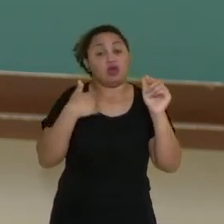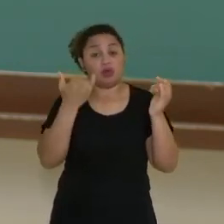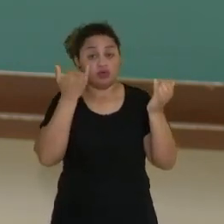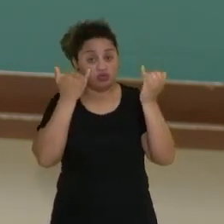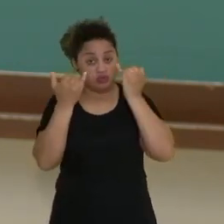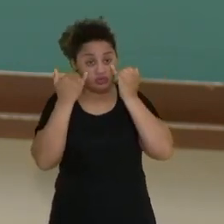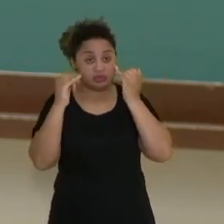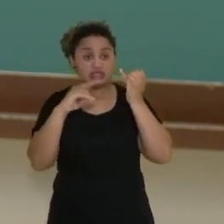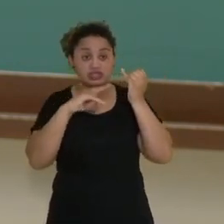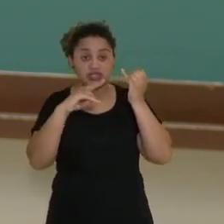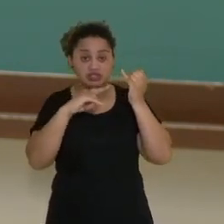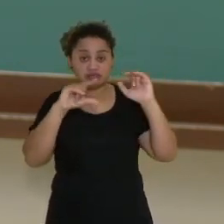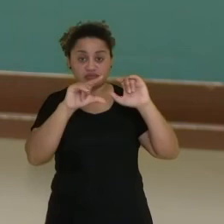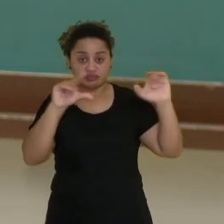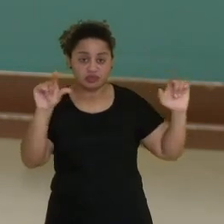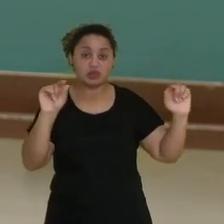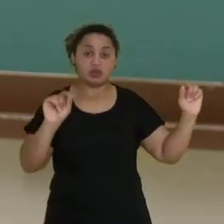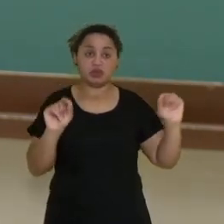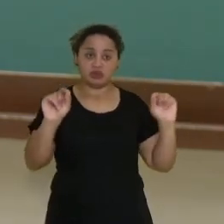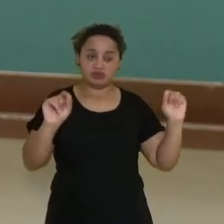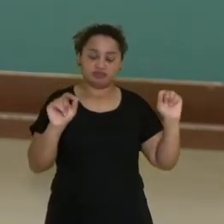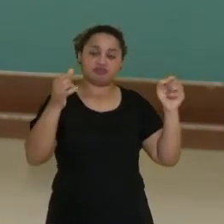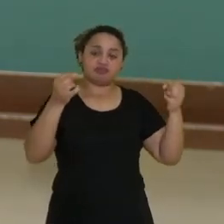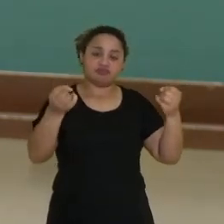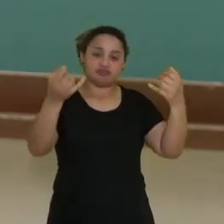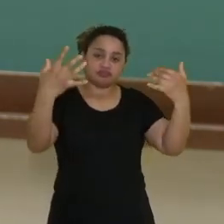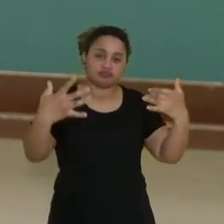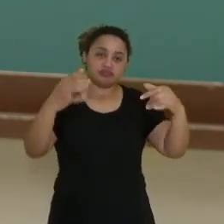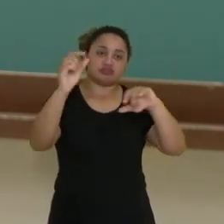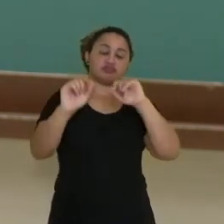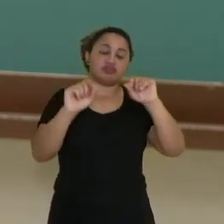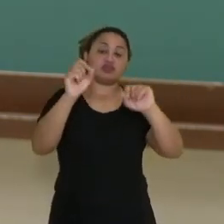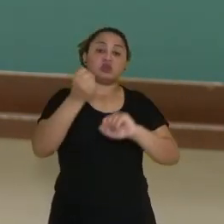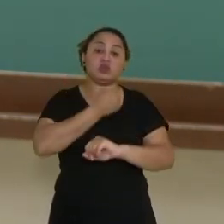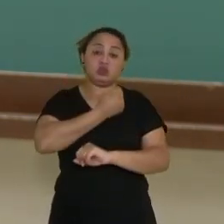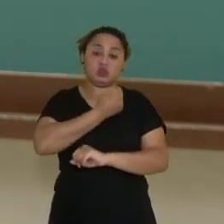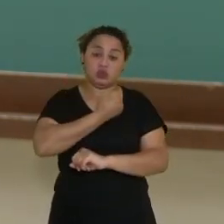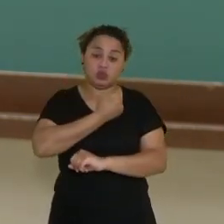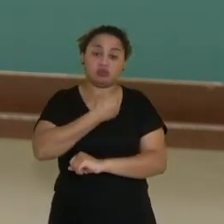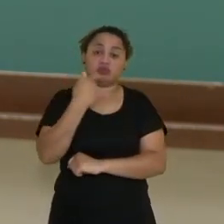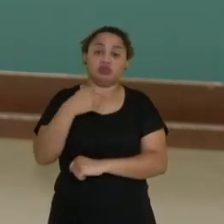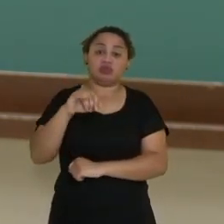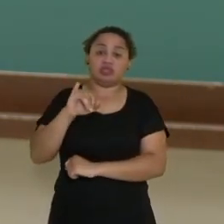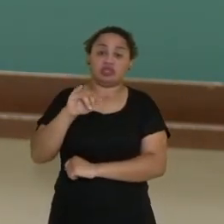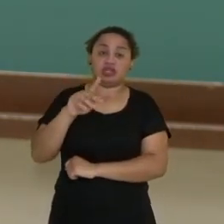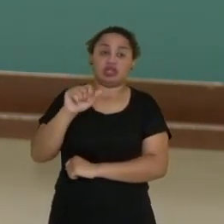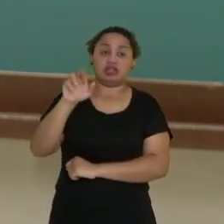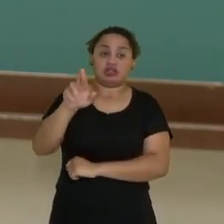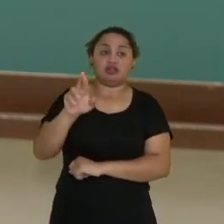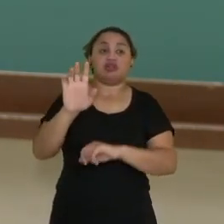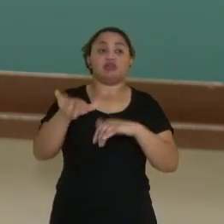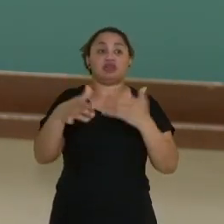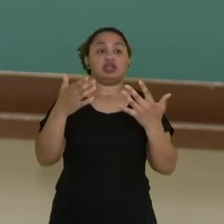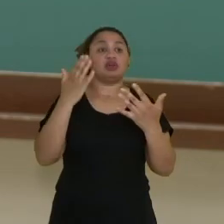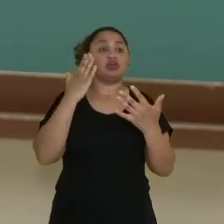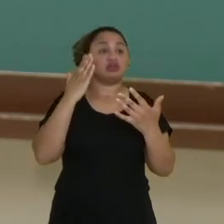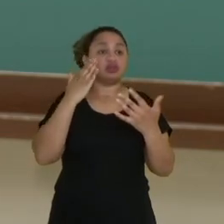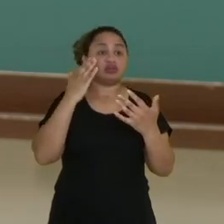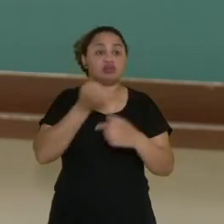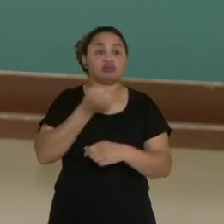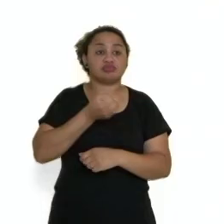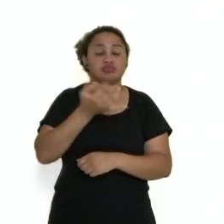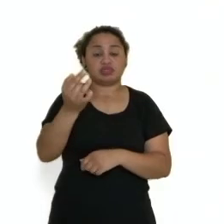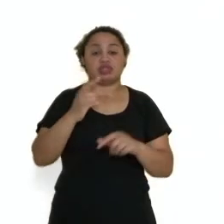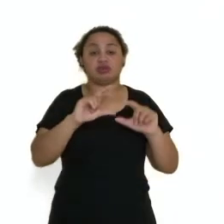no enunciado, certo? Ele está falando assim que o número tem que ser ímpar. Então, eu já sei que o dado